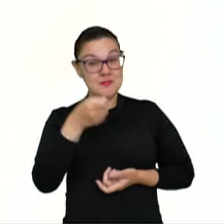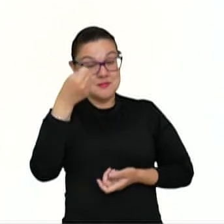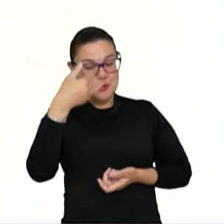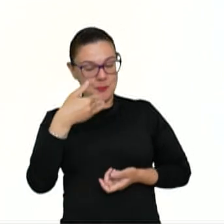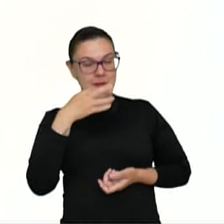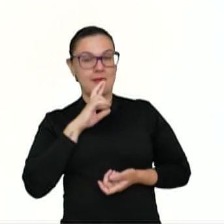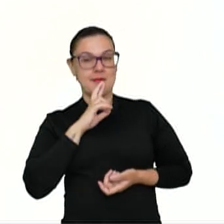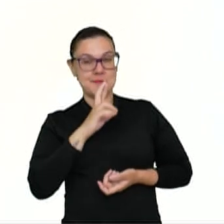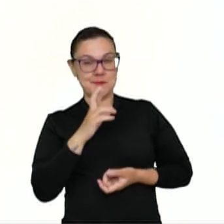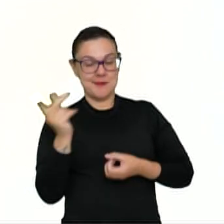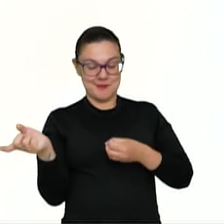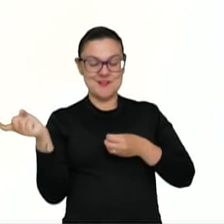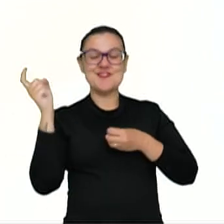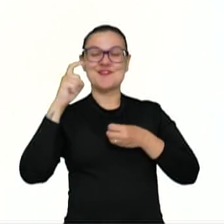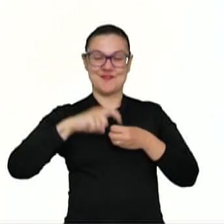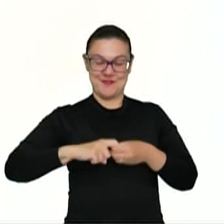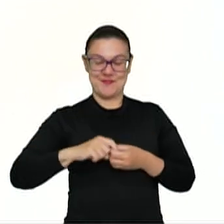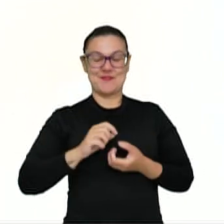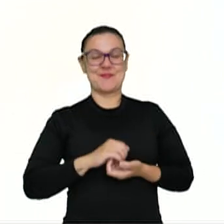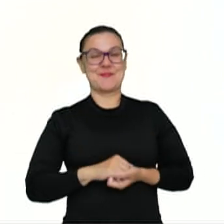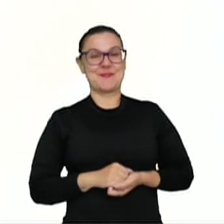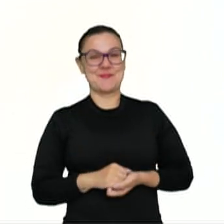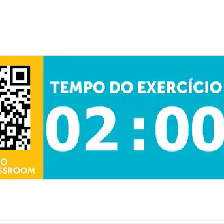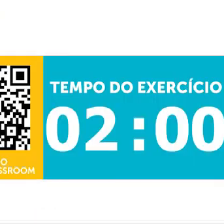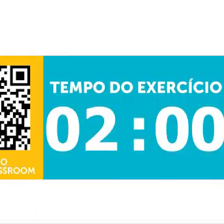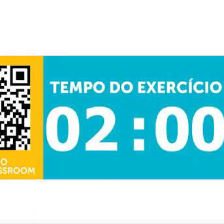mim, responde essa e a gente já volta.